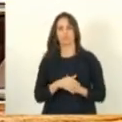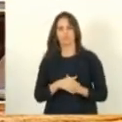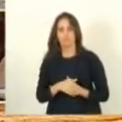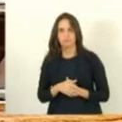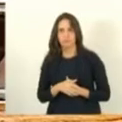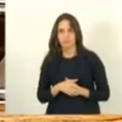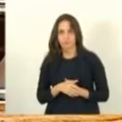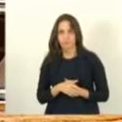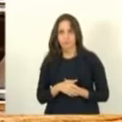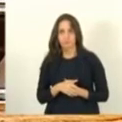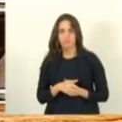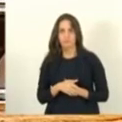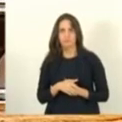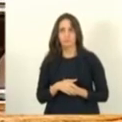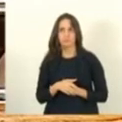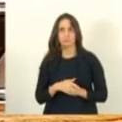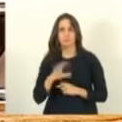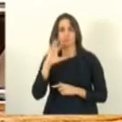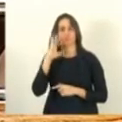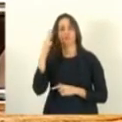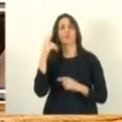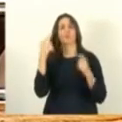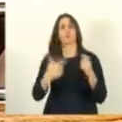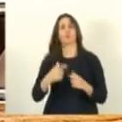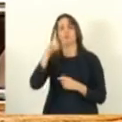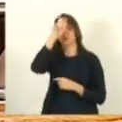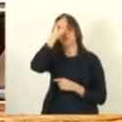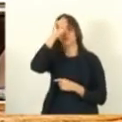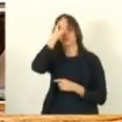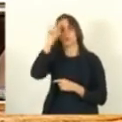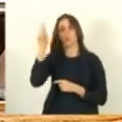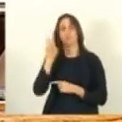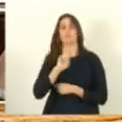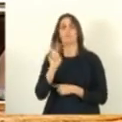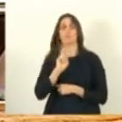que aconteceu no Hospital Infantil de Vila Velha,